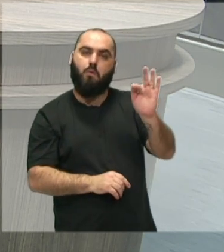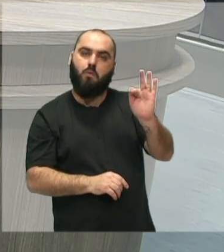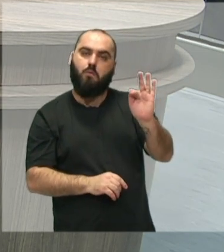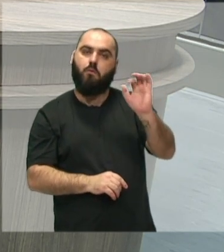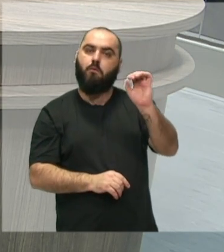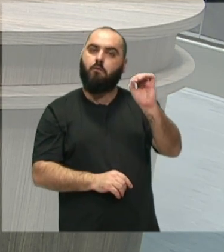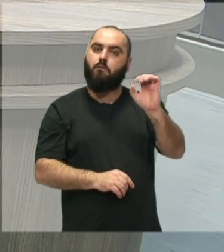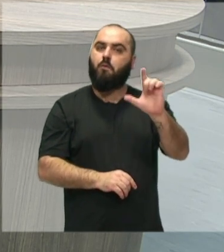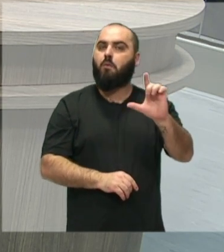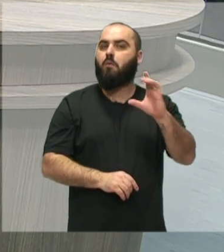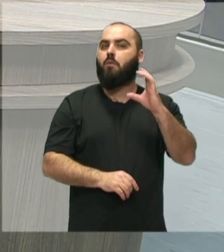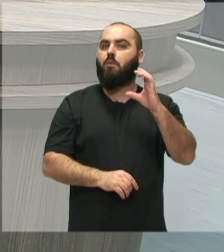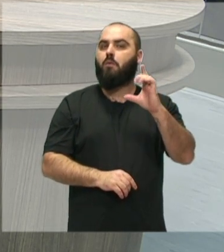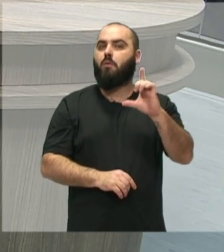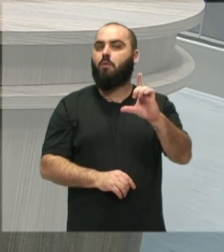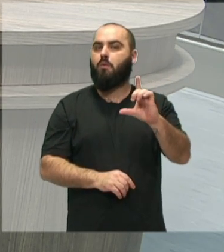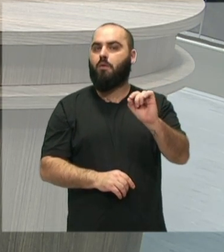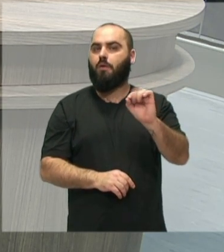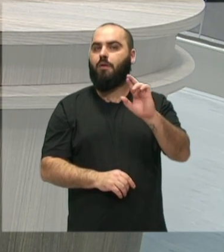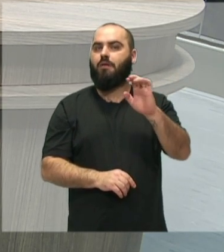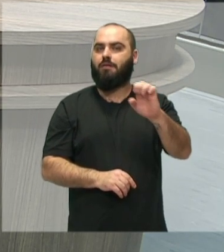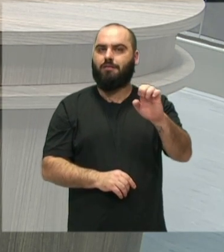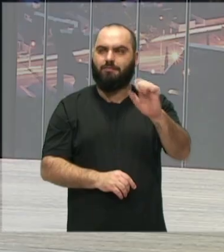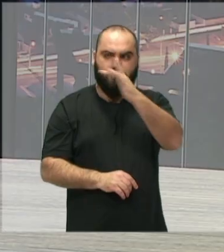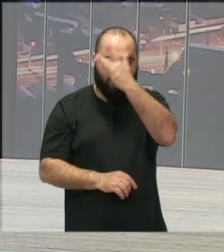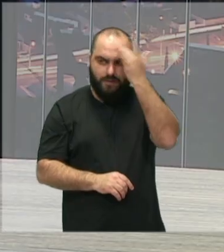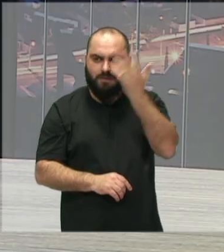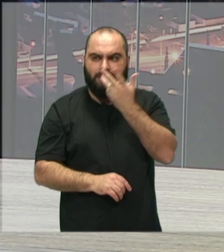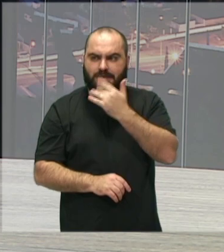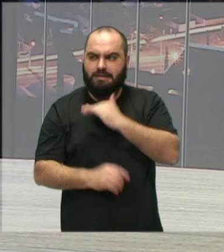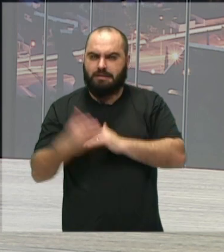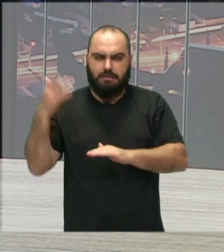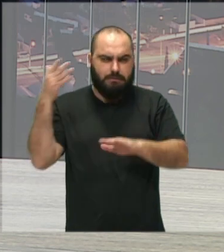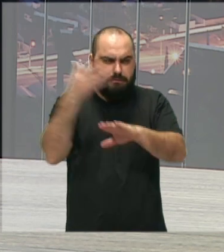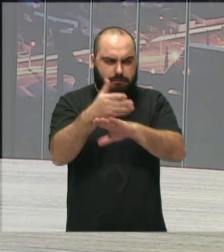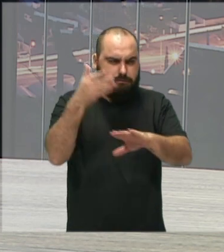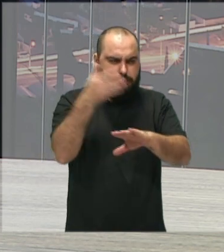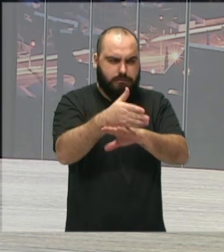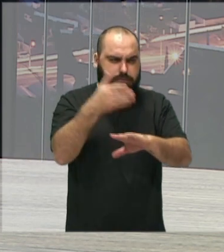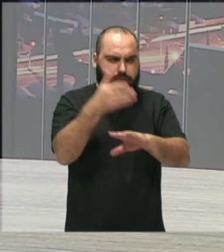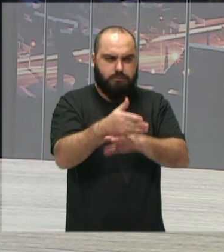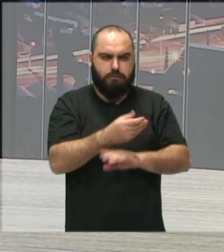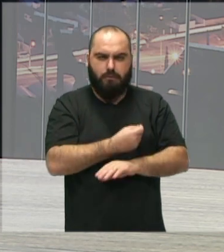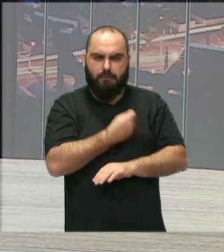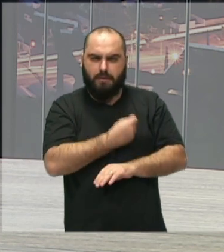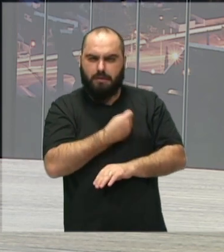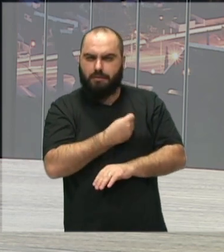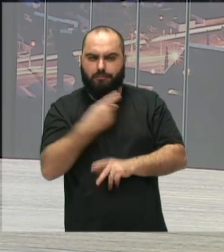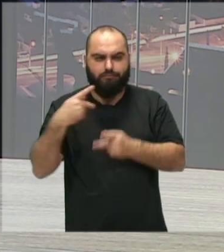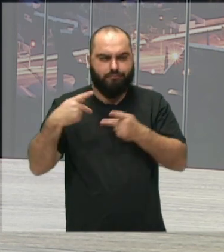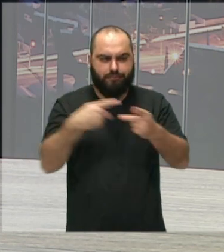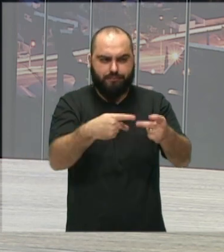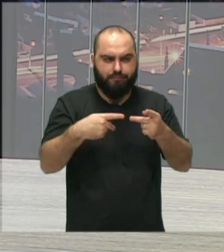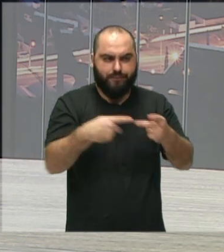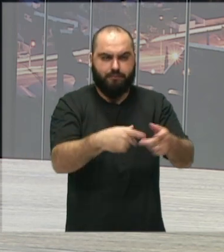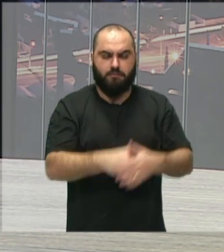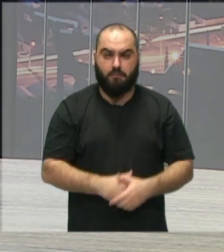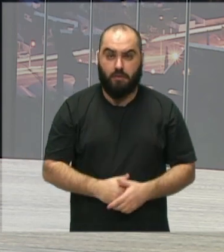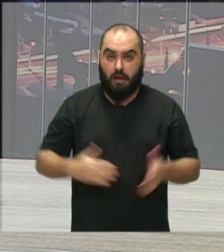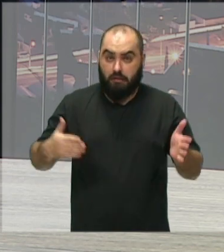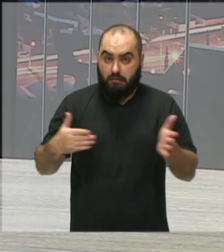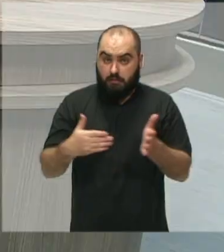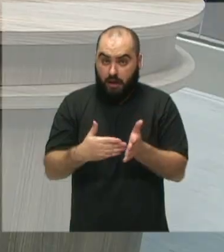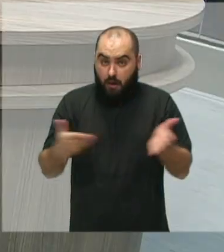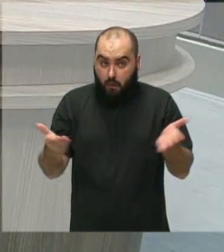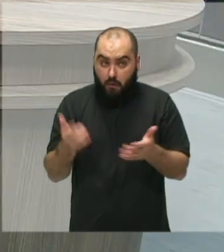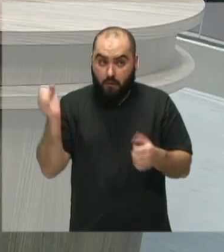iam muito até o museu, né? Frequentavam muito o museu. Agora ainda permanece fechado?